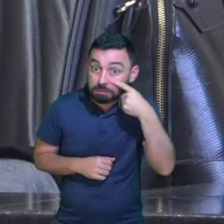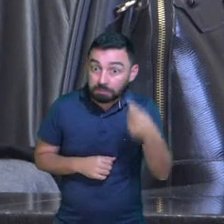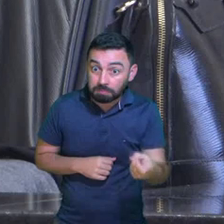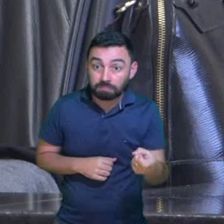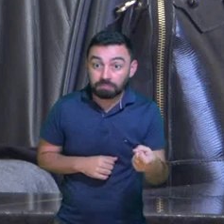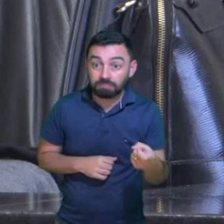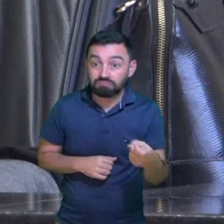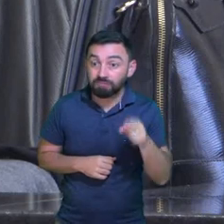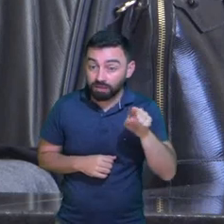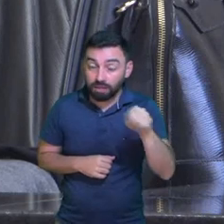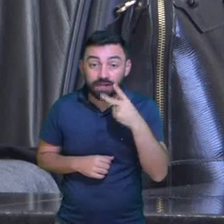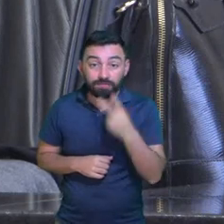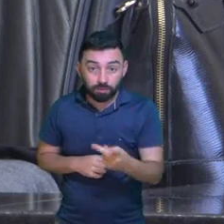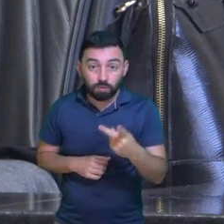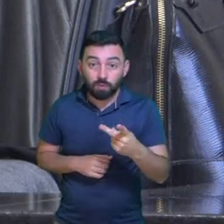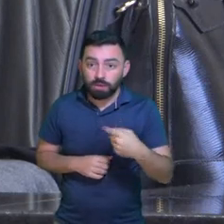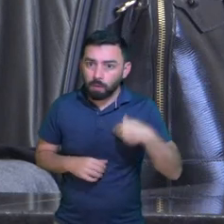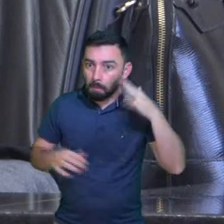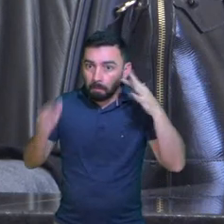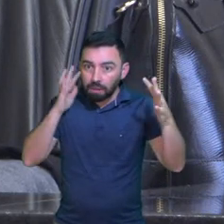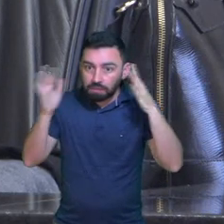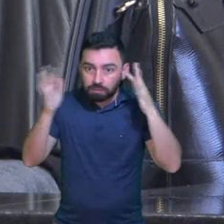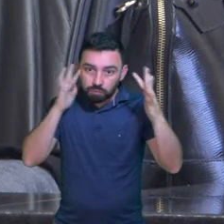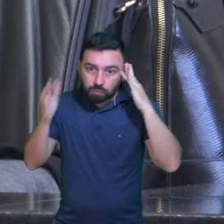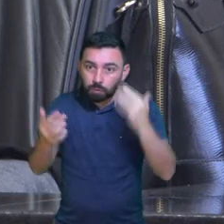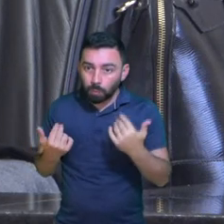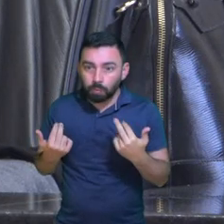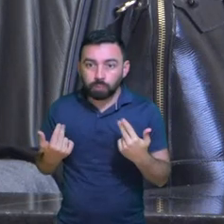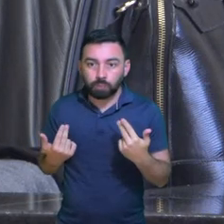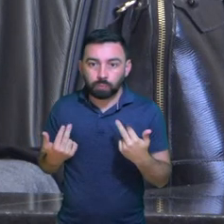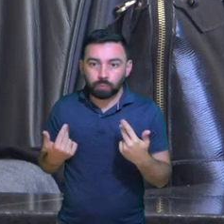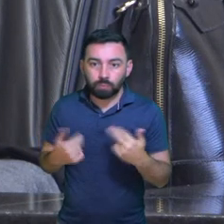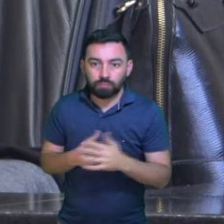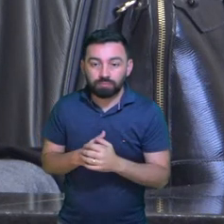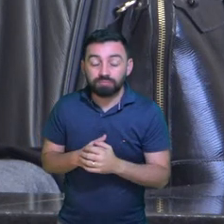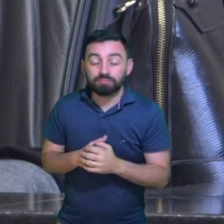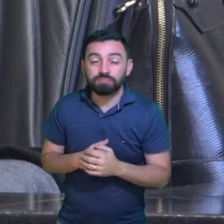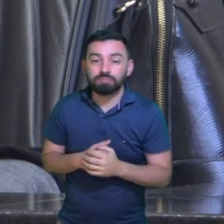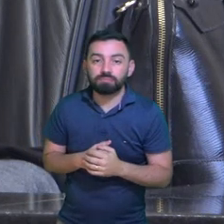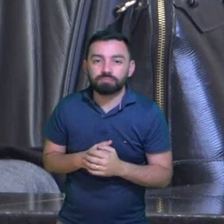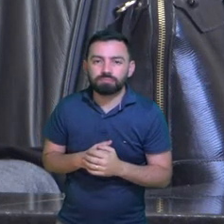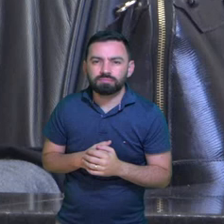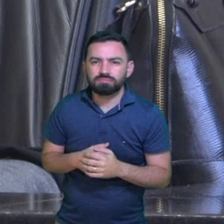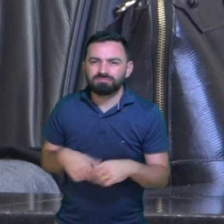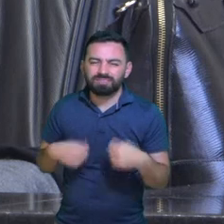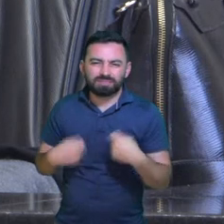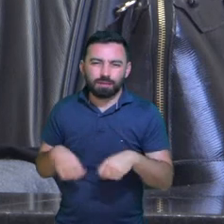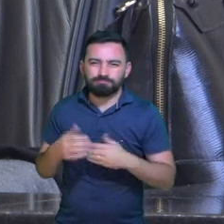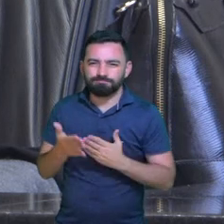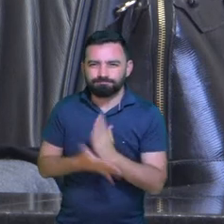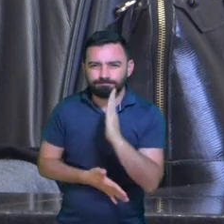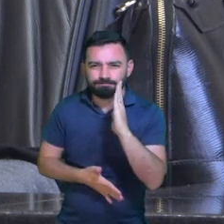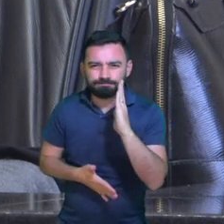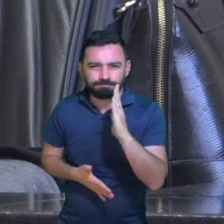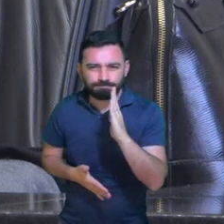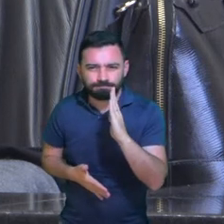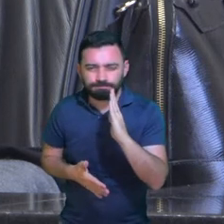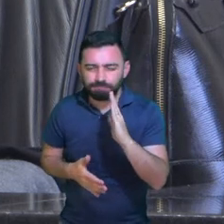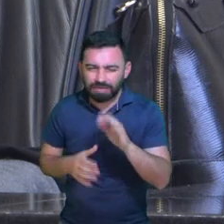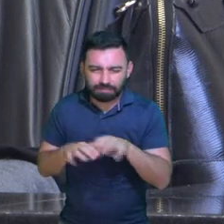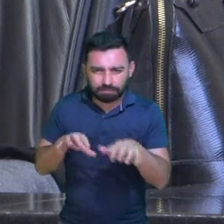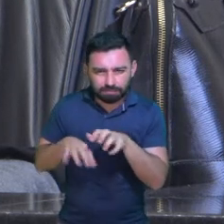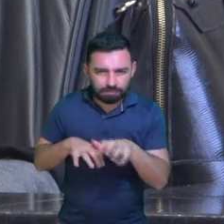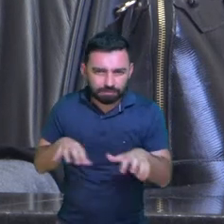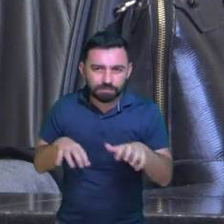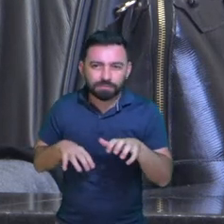ela falou exatamente o que eu penso sobre essa questão da da questão orgânica né superar essa questão da fragmentação do conhecimento